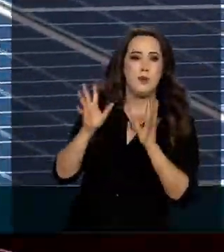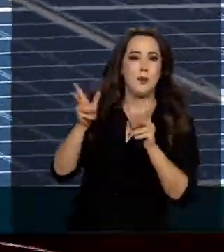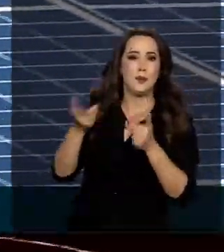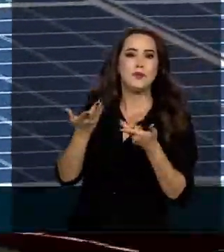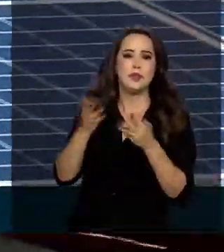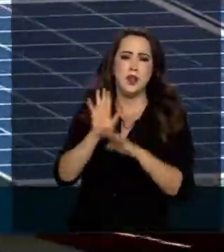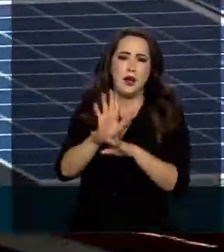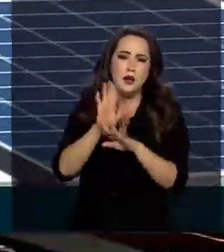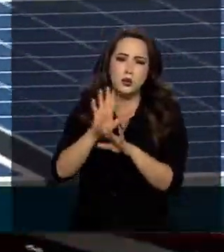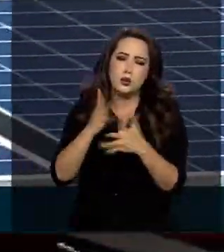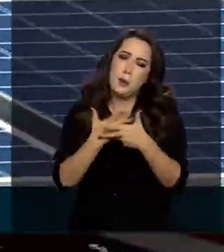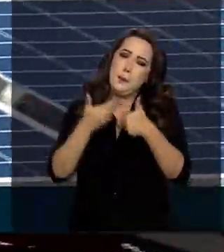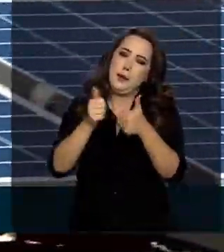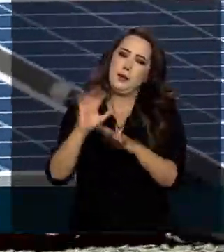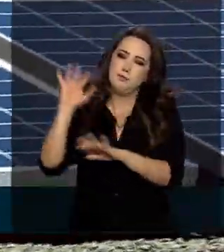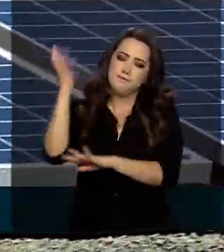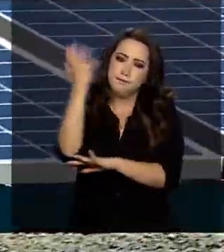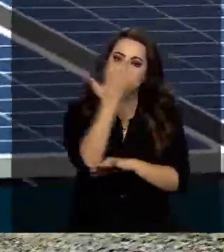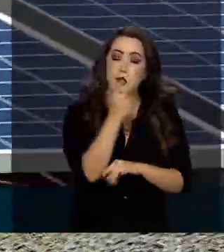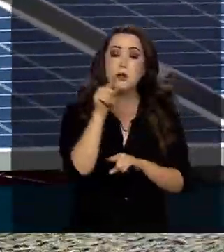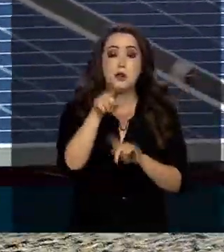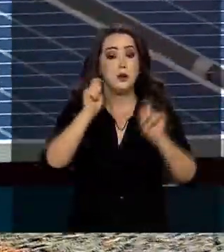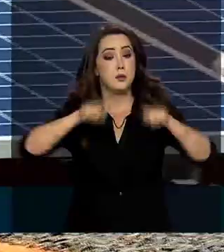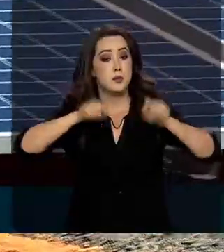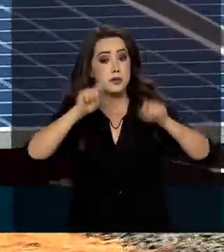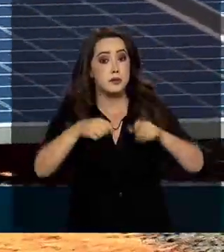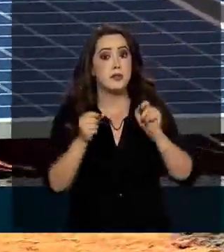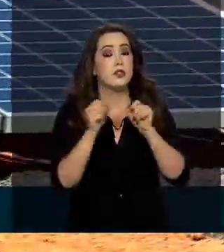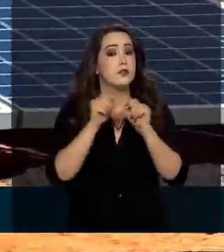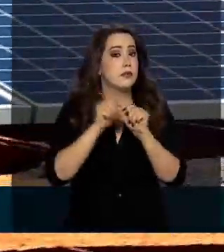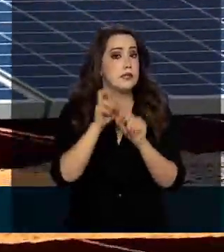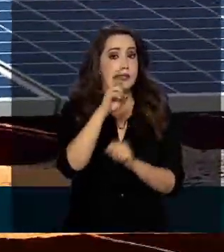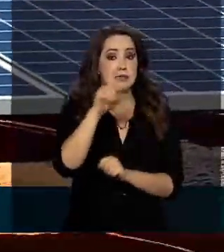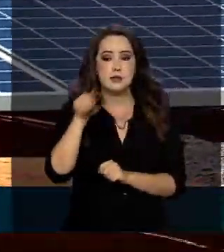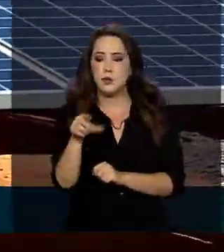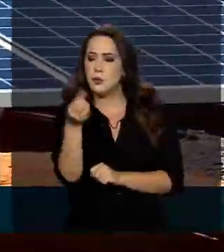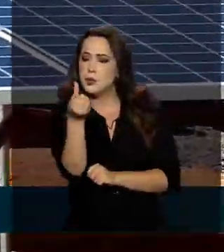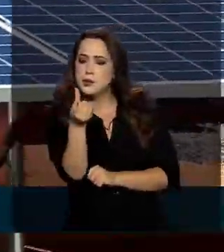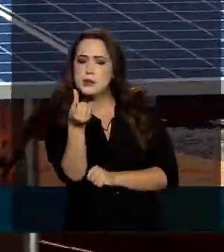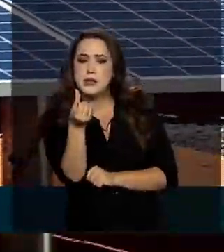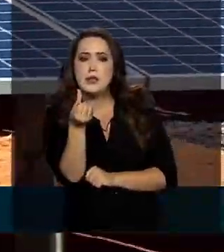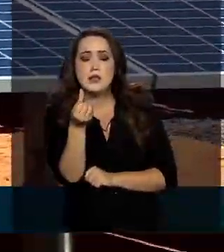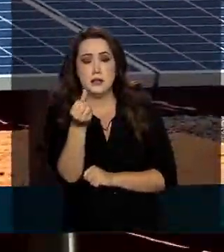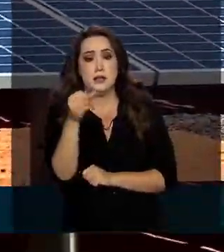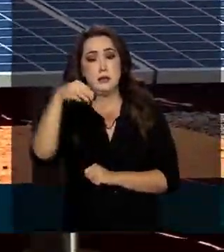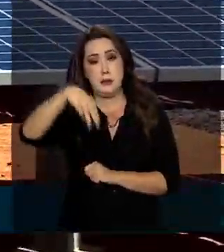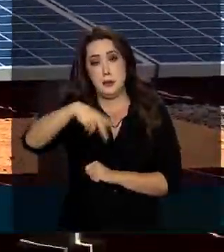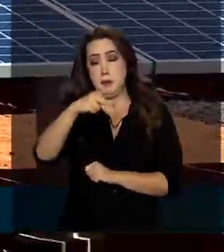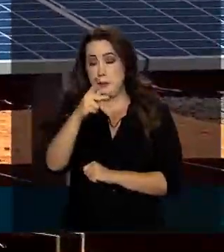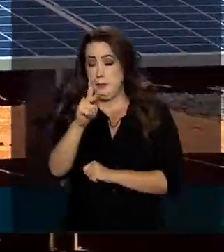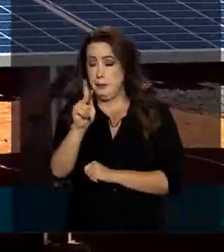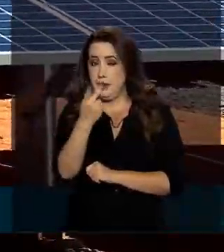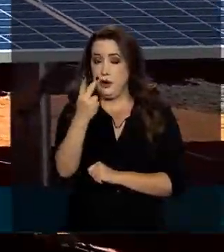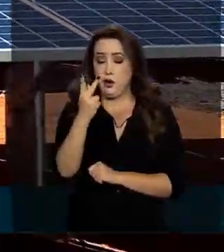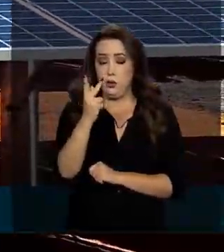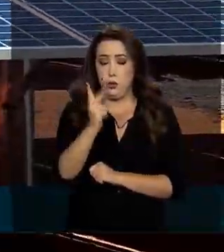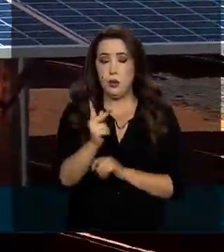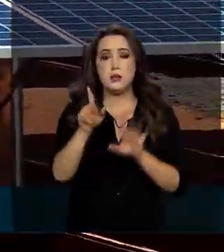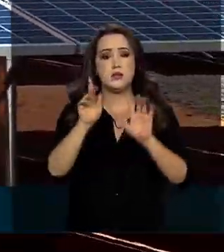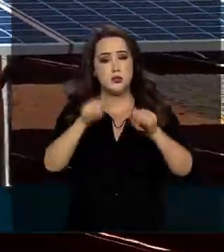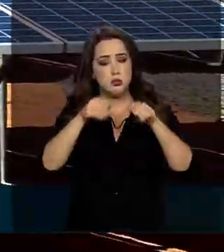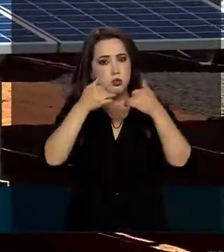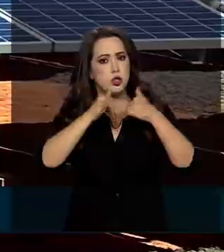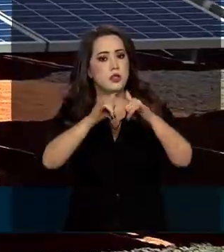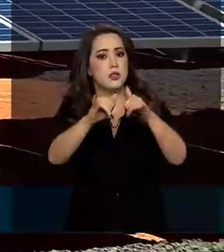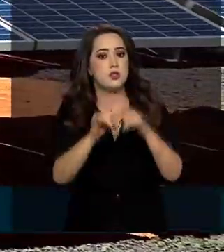ambiente. Este parque tem capacidade para produzir 5,6 megawatts de potência e, em 20 anos,